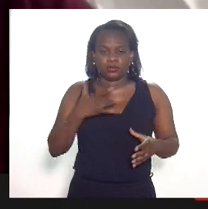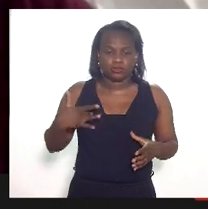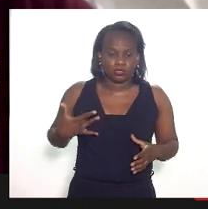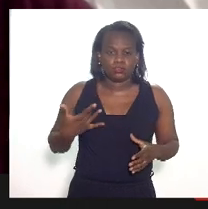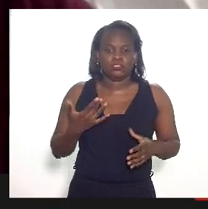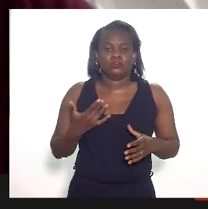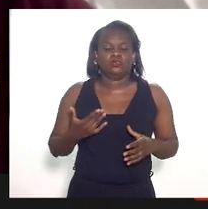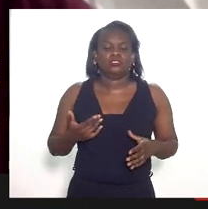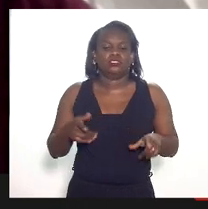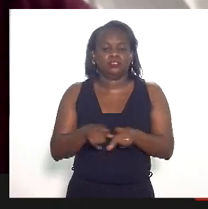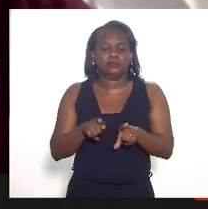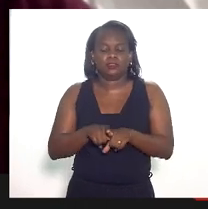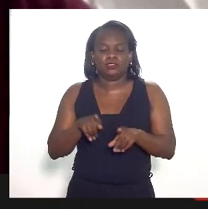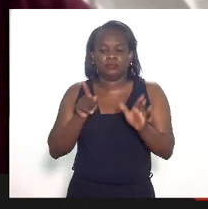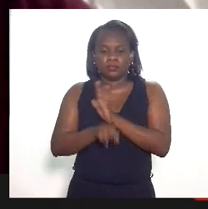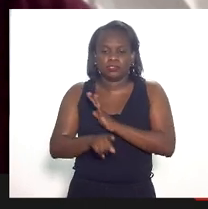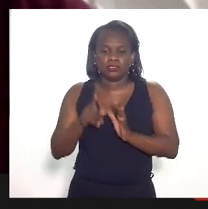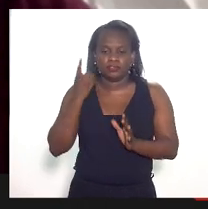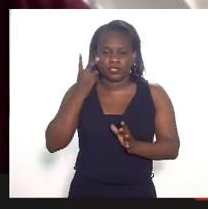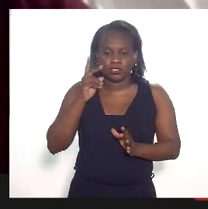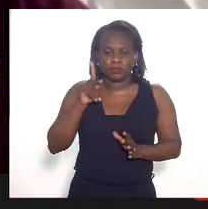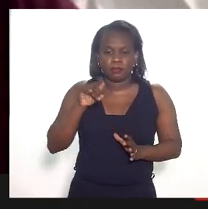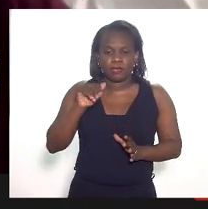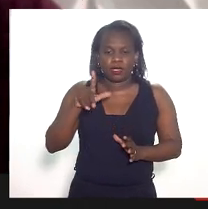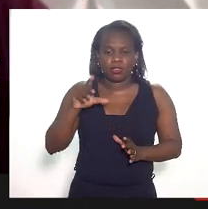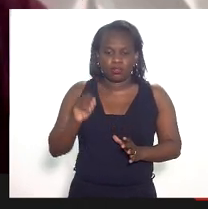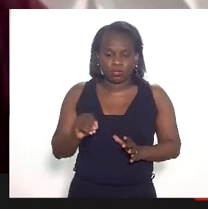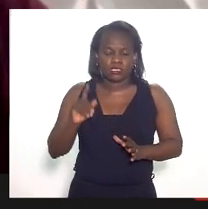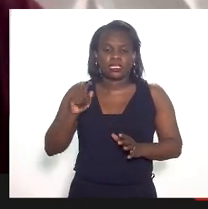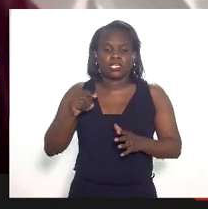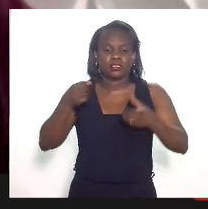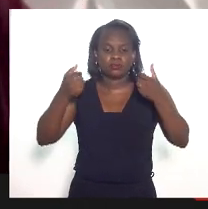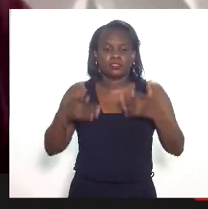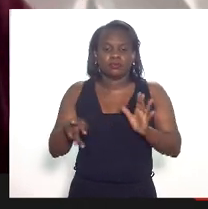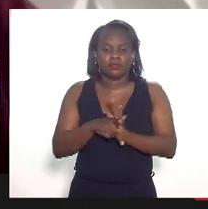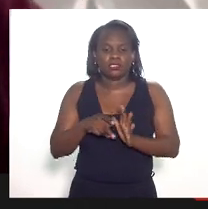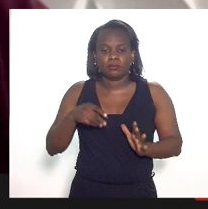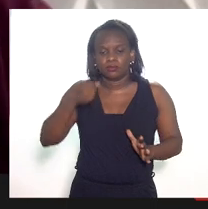ao vereador Paulo Pinheiro, quem fala pela Câmara Municipal.